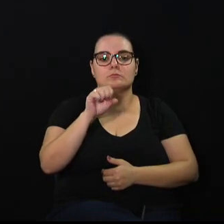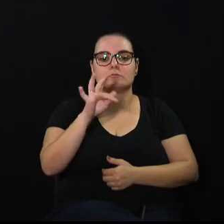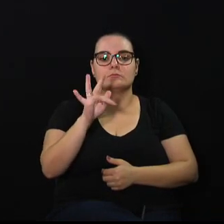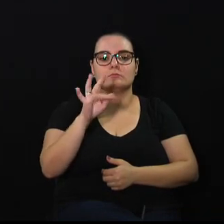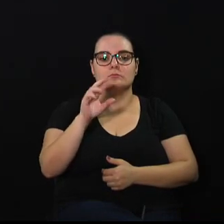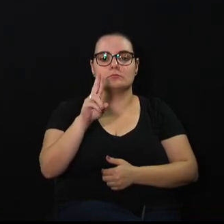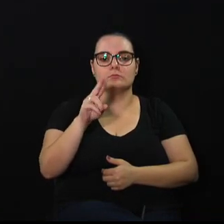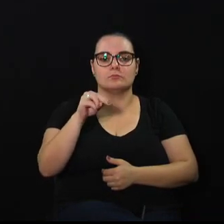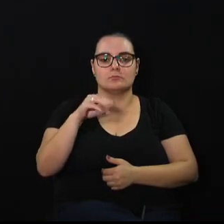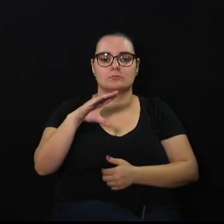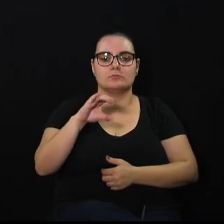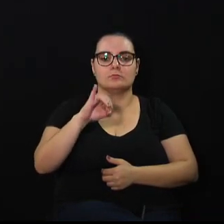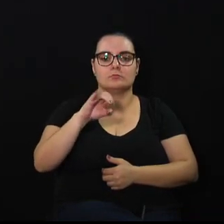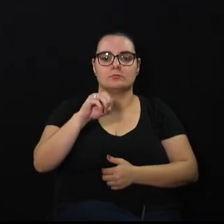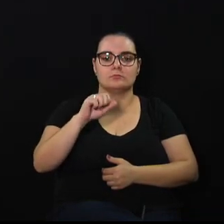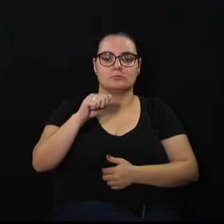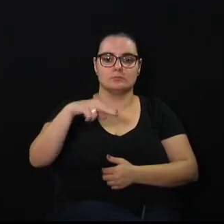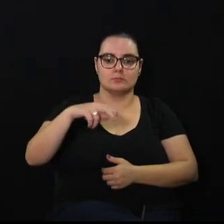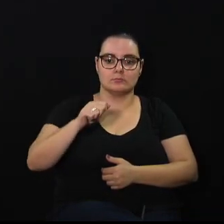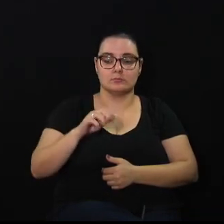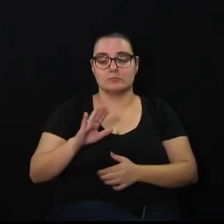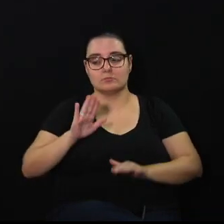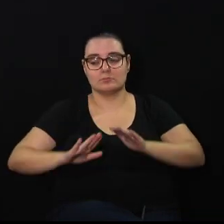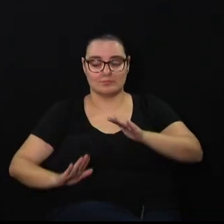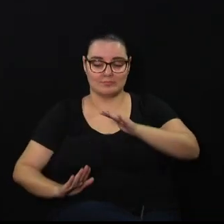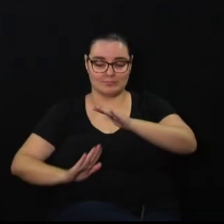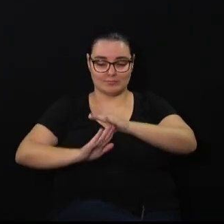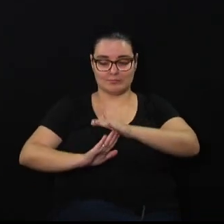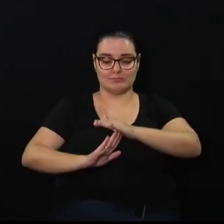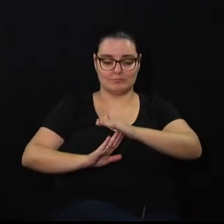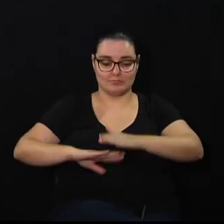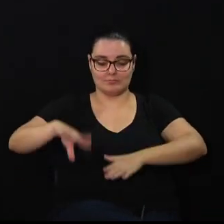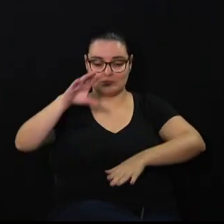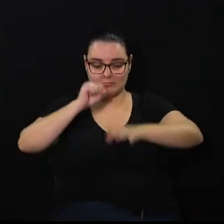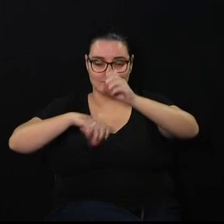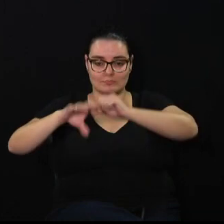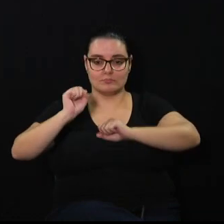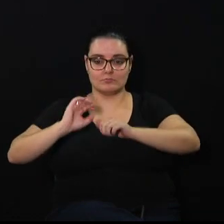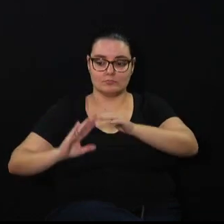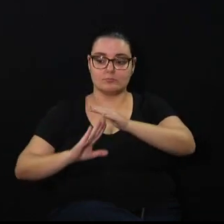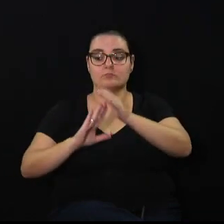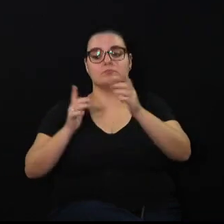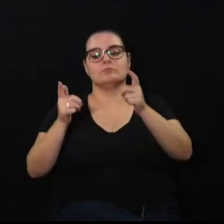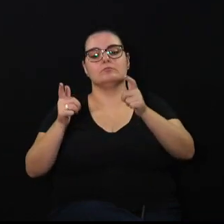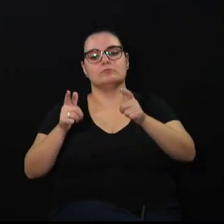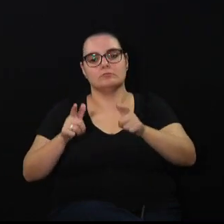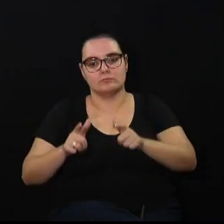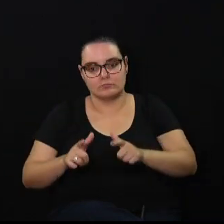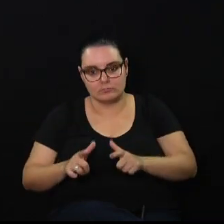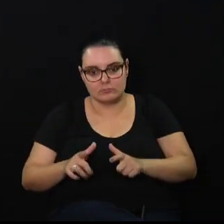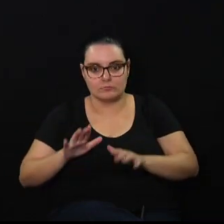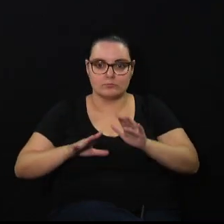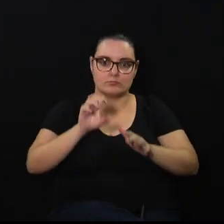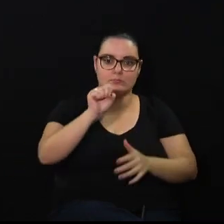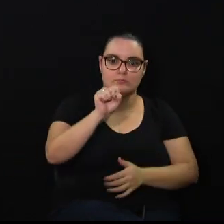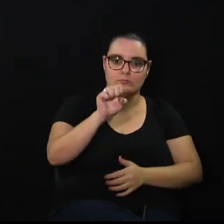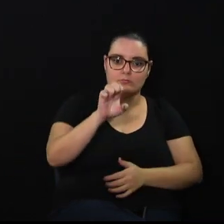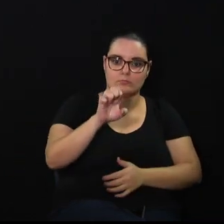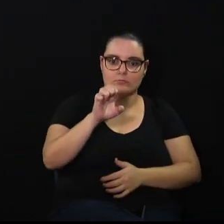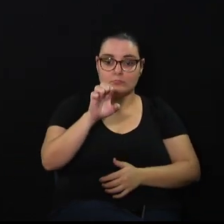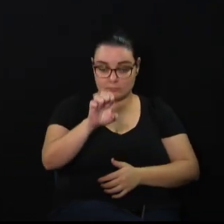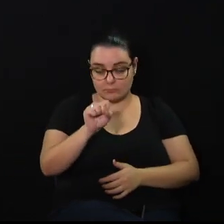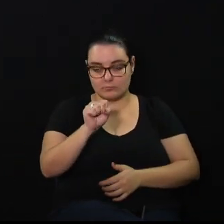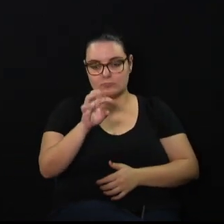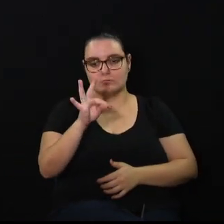privado daquele paciente que a gente precisa reduzir às vezes as crianças têm muita estereotipia ou tem muitas e